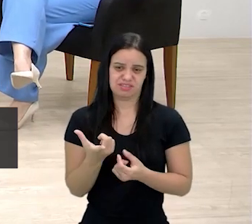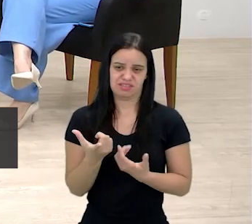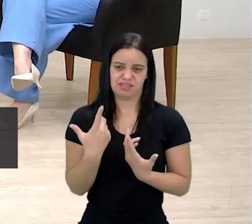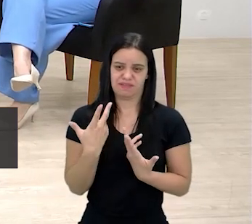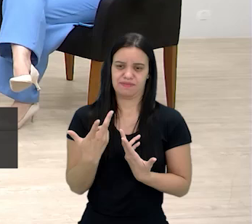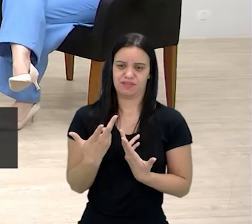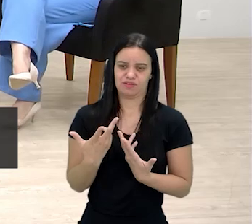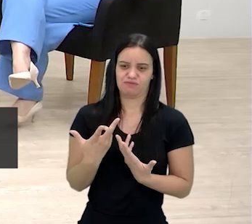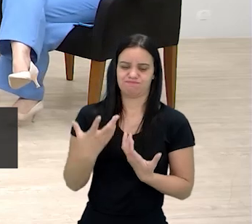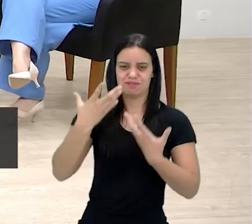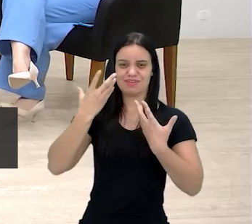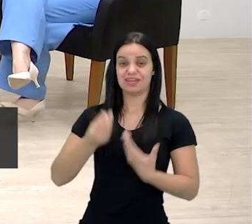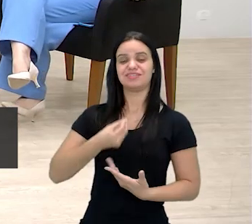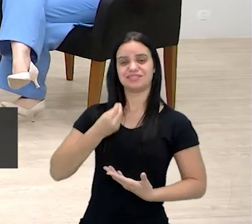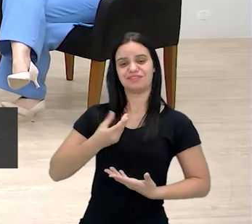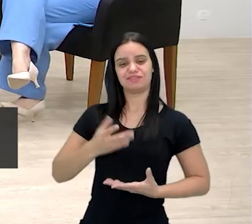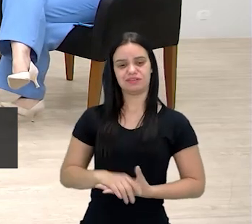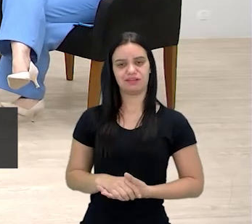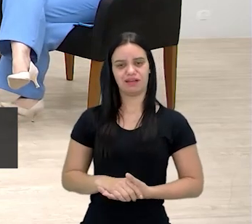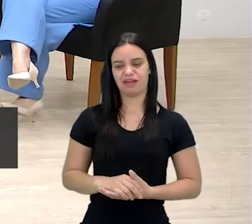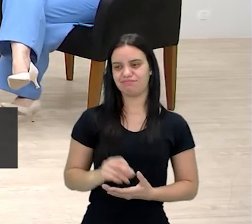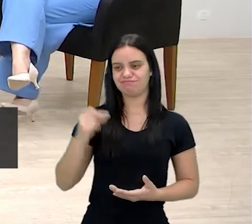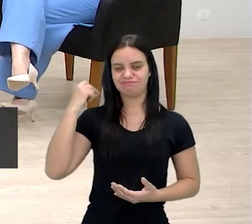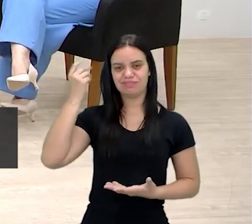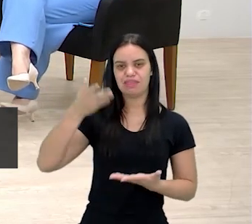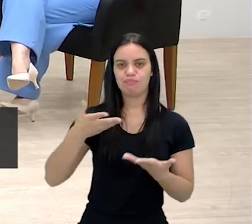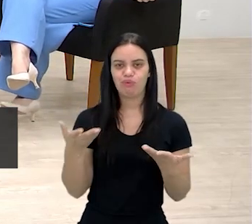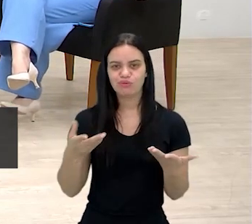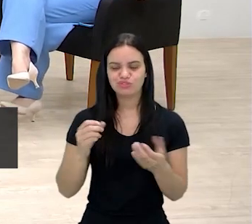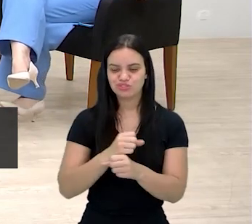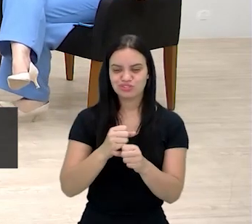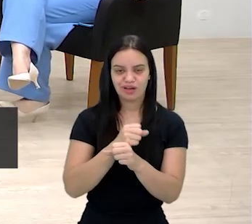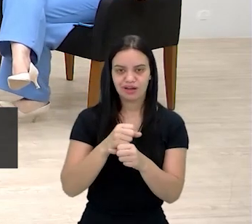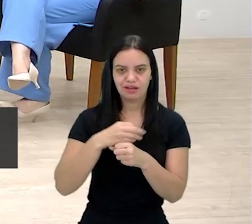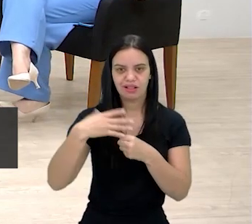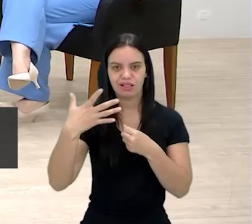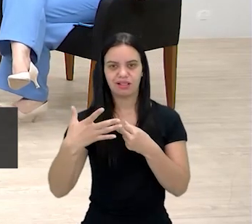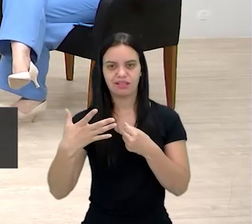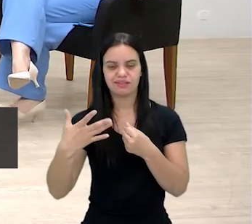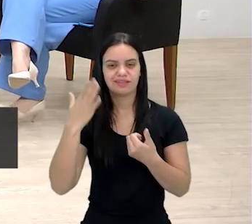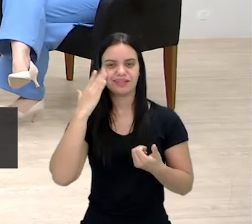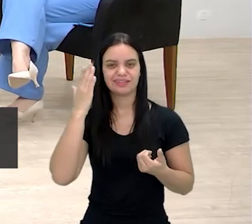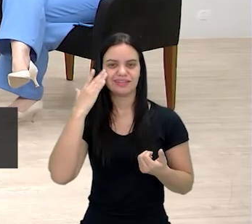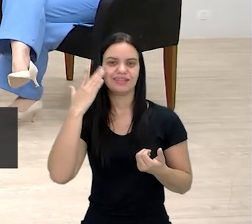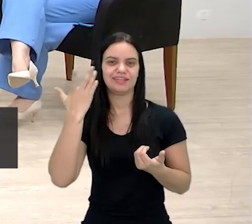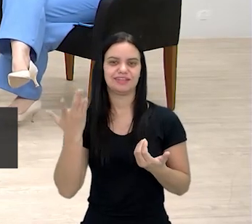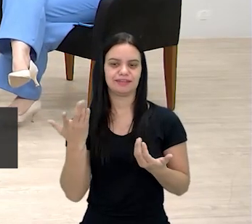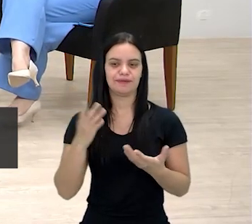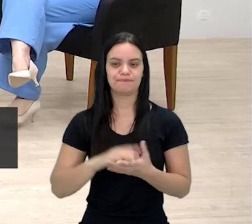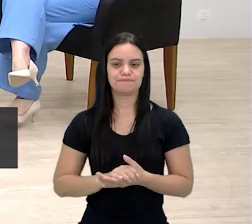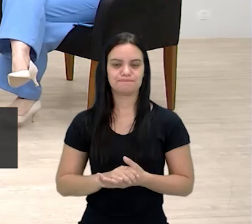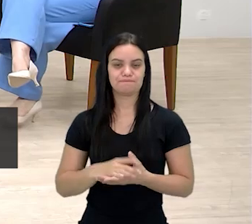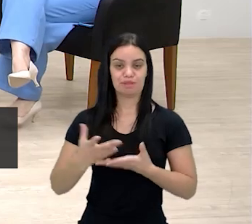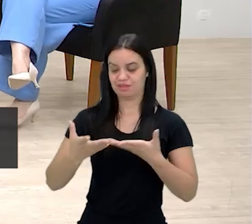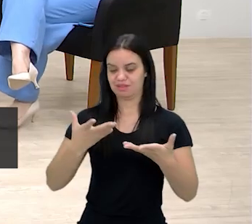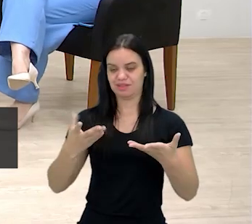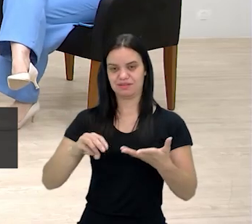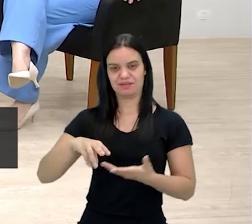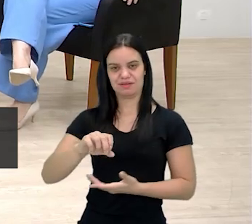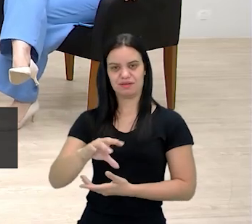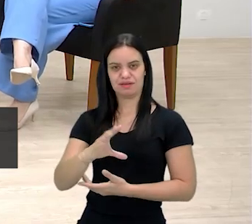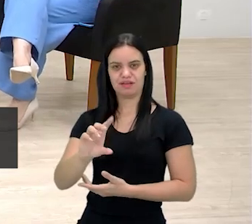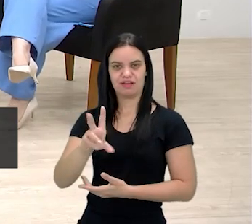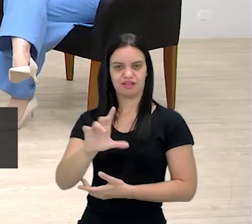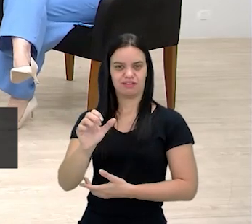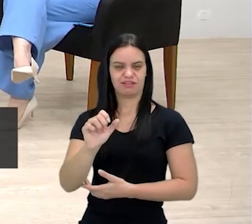reconhecido como merecia em vida. Hoje, depois de muito tempo, que a gente reconhece o Machado de Assis. O Machado de Assis, aliás, é um pouco contemporâneo, é um pouquinho mais